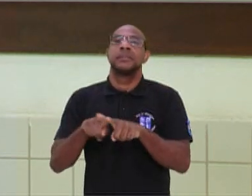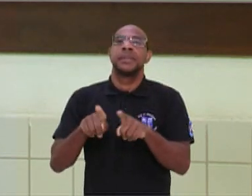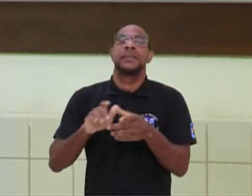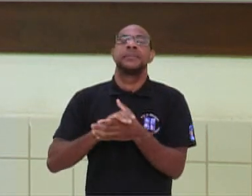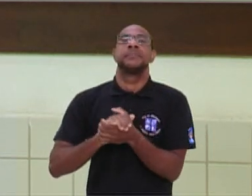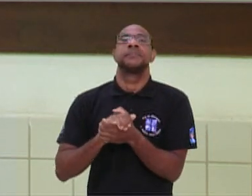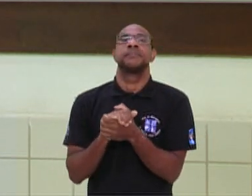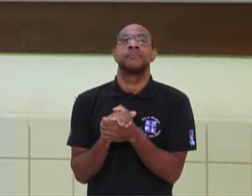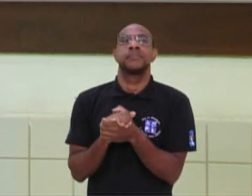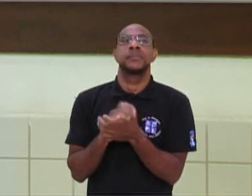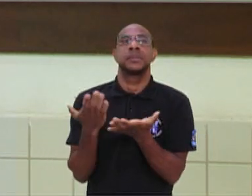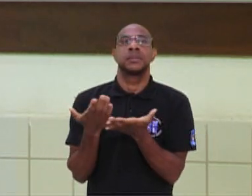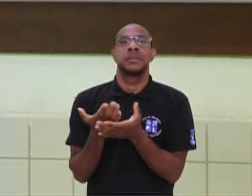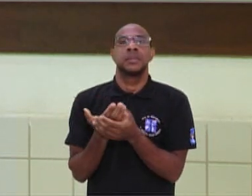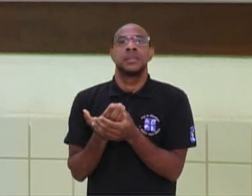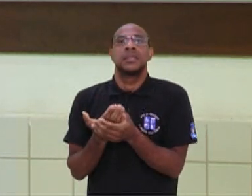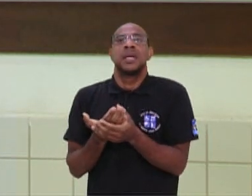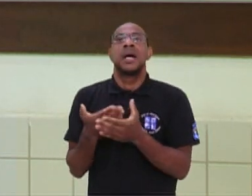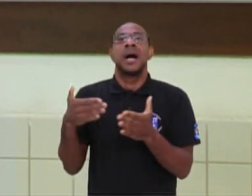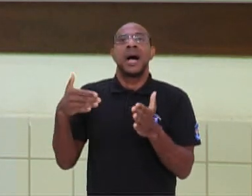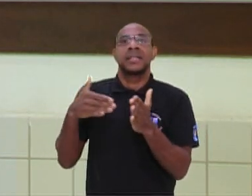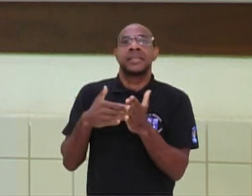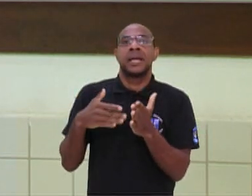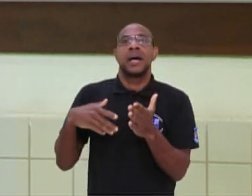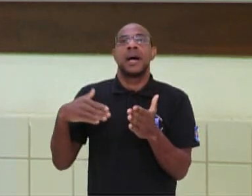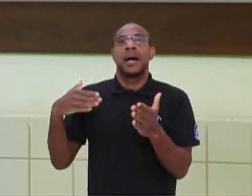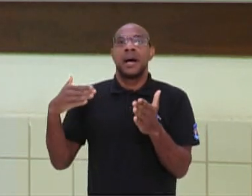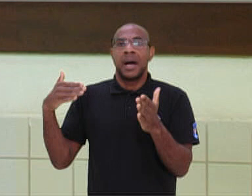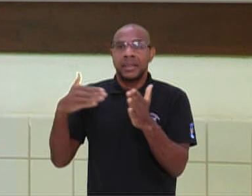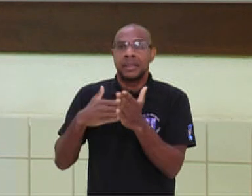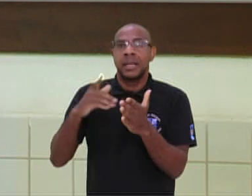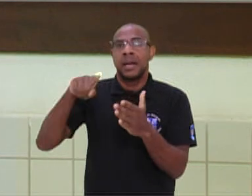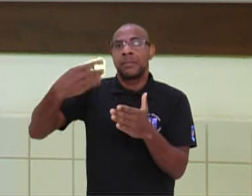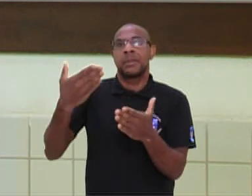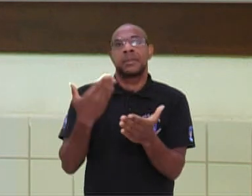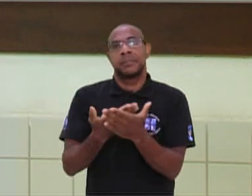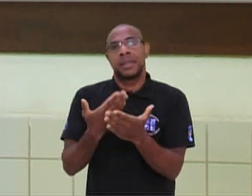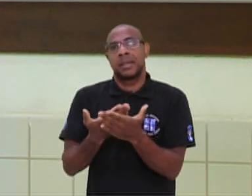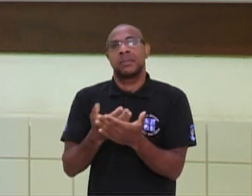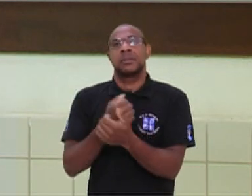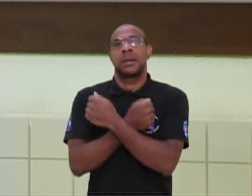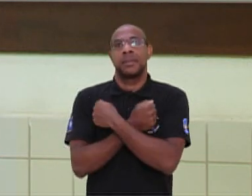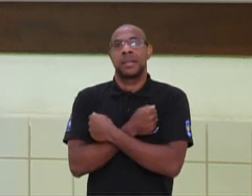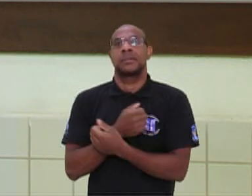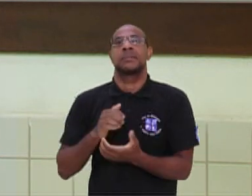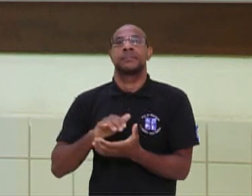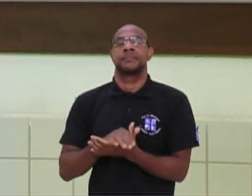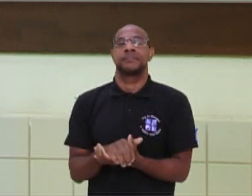infográfico. Pessoal, o que tinha para dizer eu disse, um abraço carinhoso em todos vocês e a gente se vê na próxima aula.